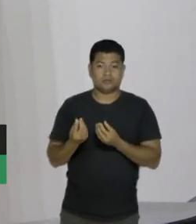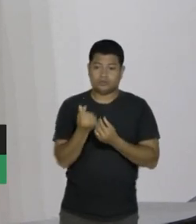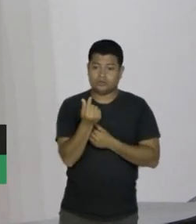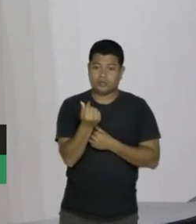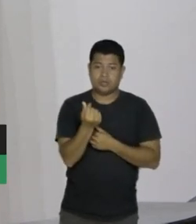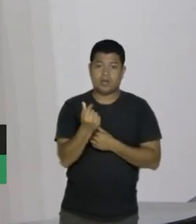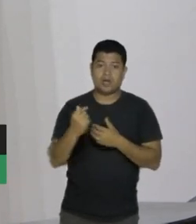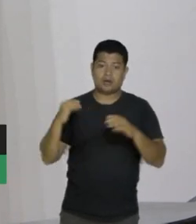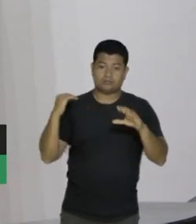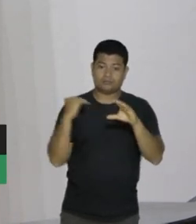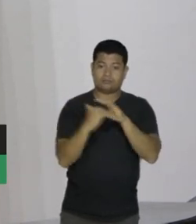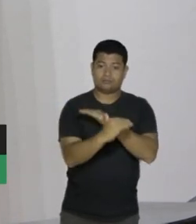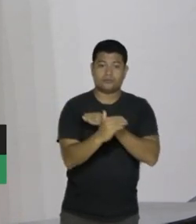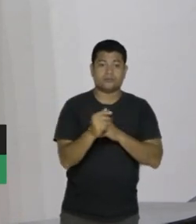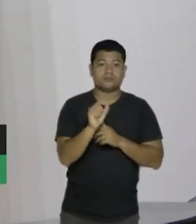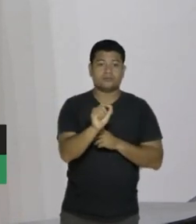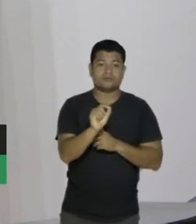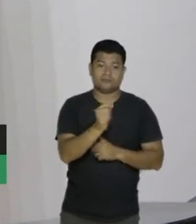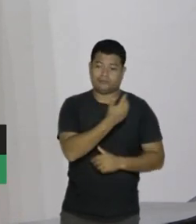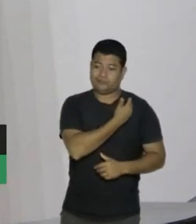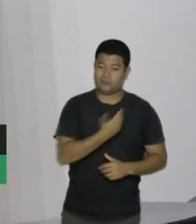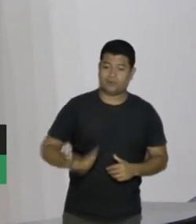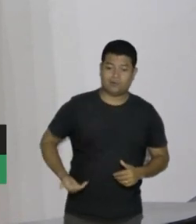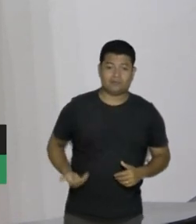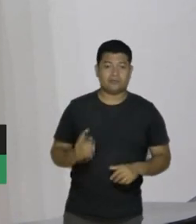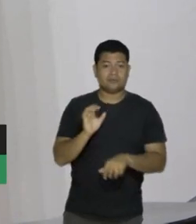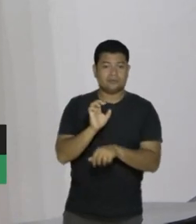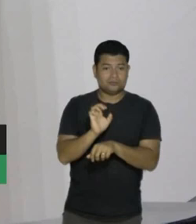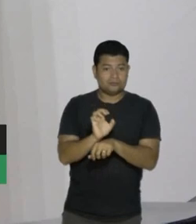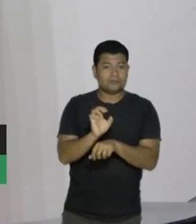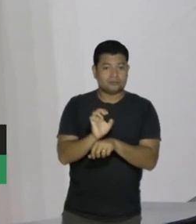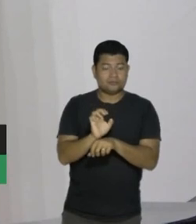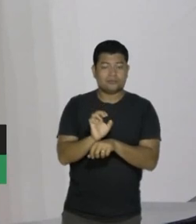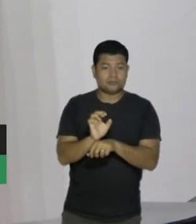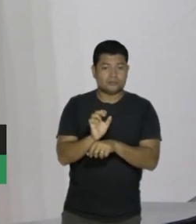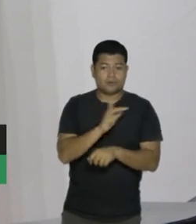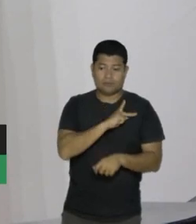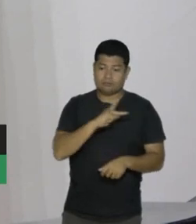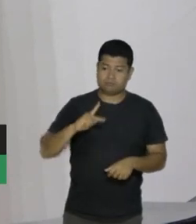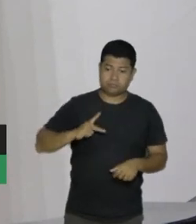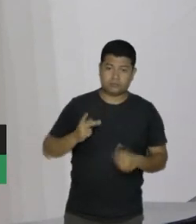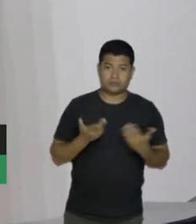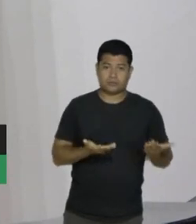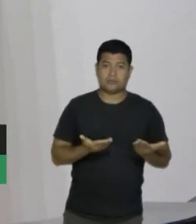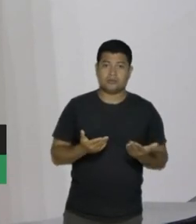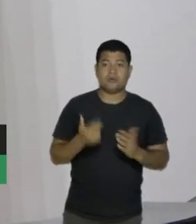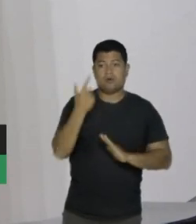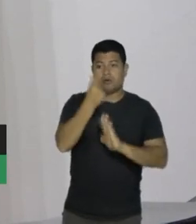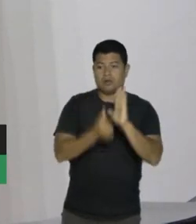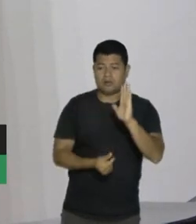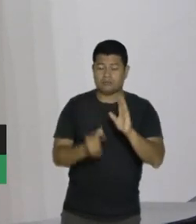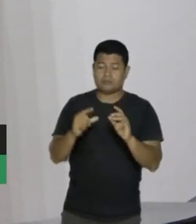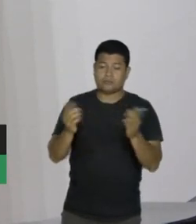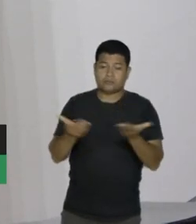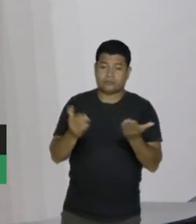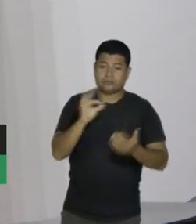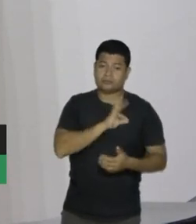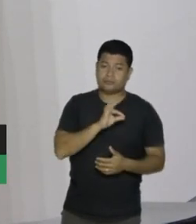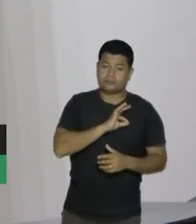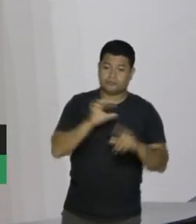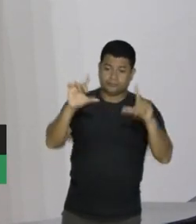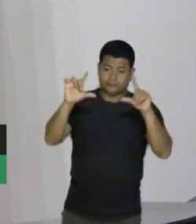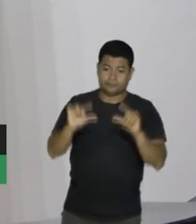vejam hoje a polícia civil também trabalha nesse sentido já que o orçamento é pequeno o orçamento não dá conta para que a gente possa